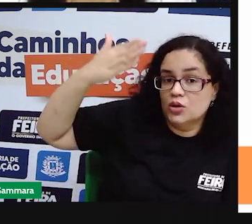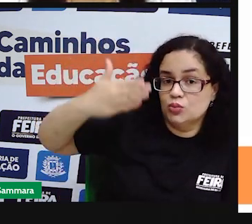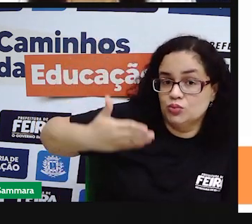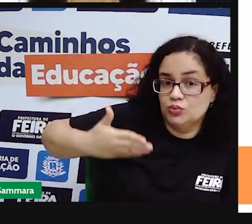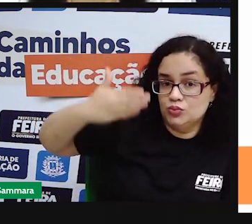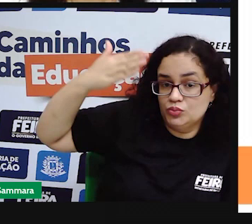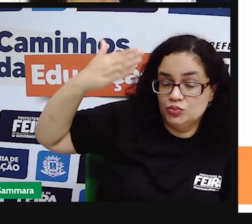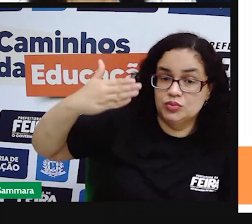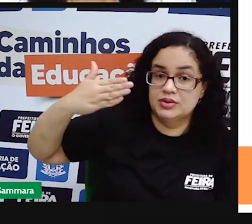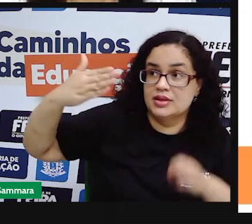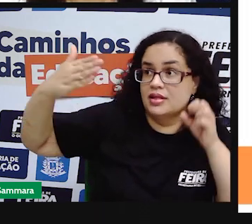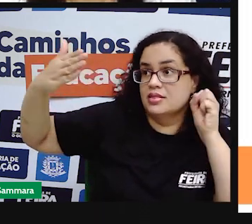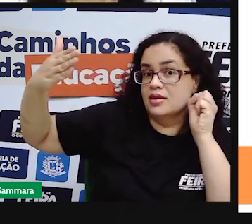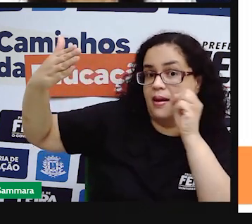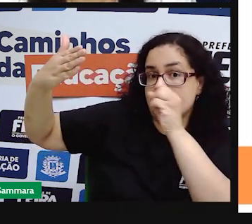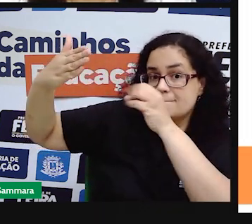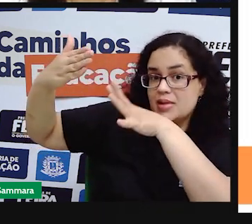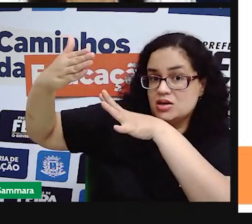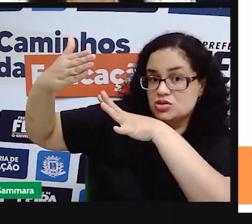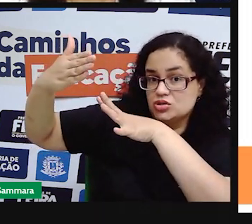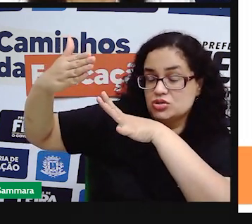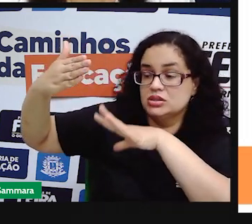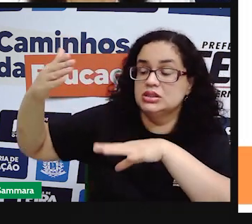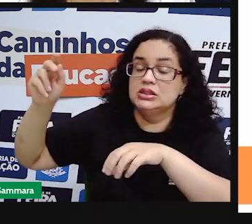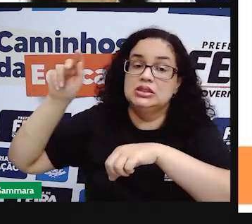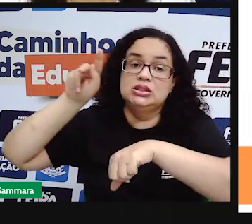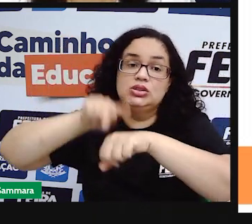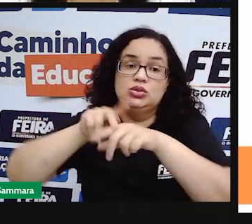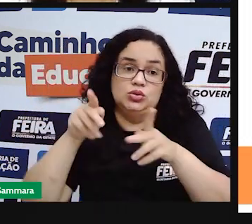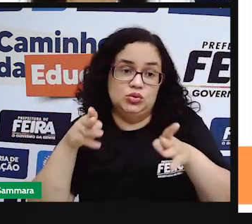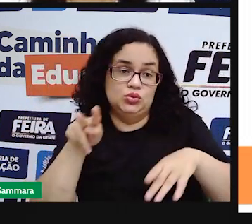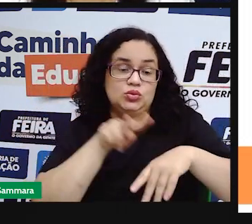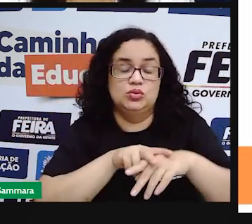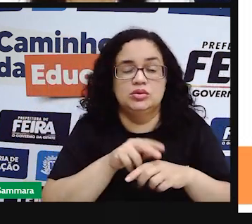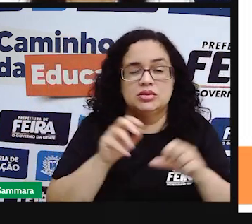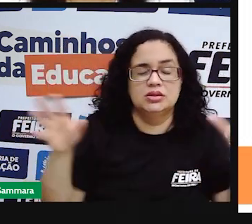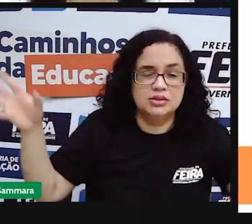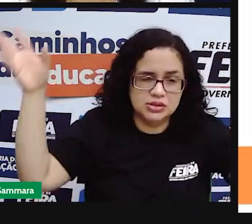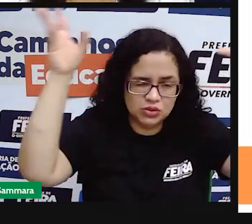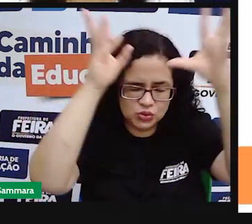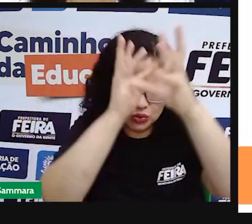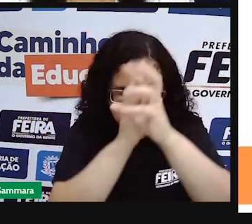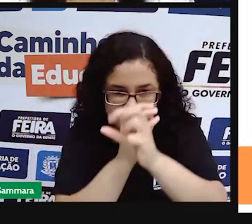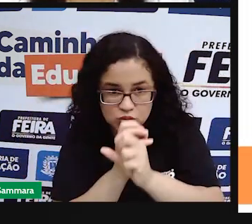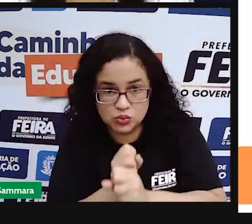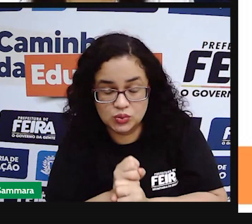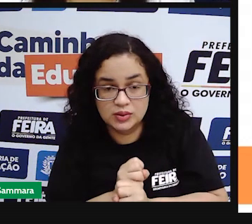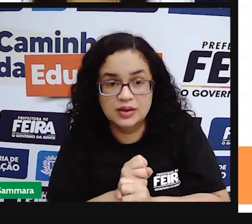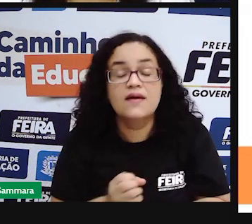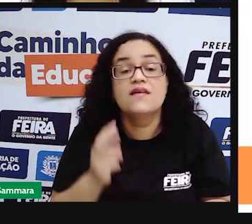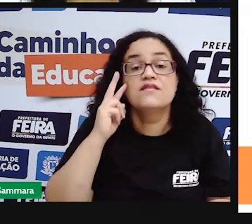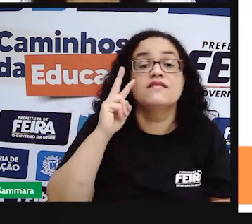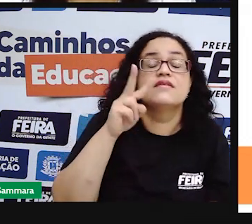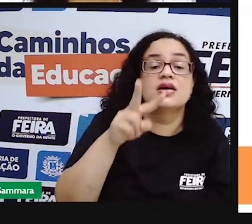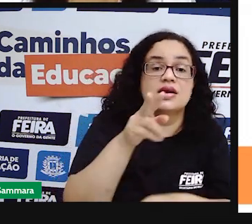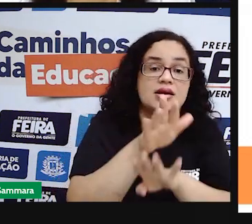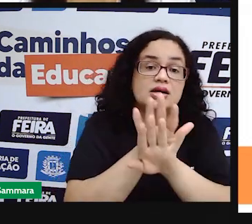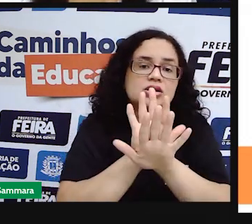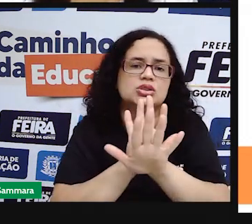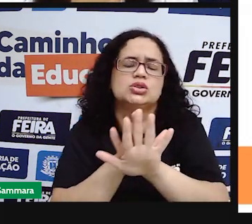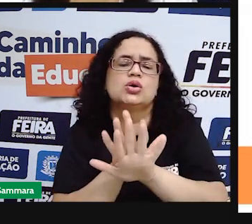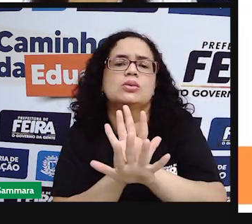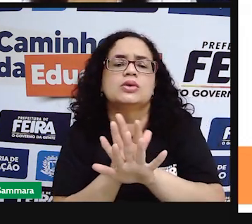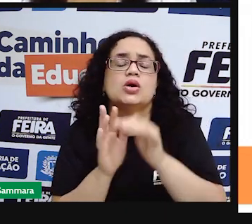da imagem do bloco, só que de uma forma escura. Então, aqui a gente vê a sombra. O que a